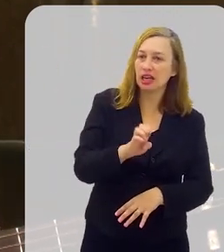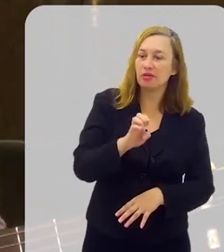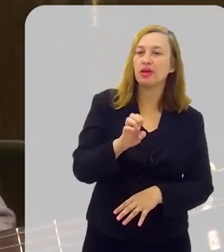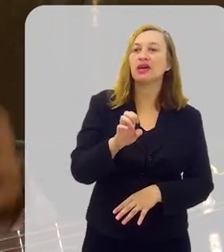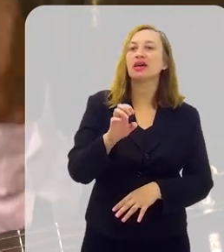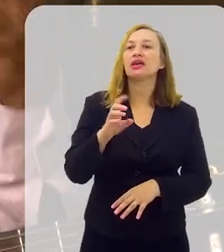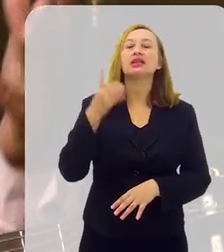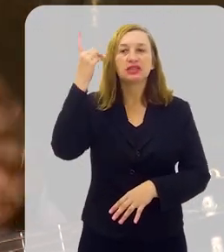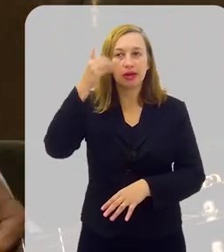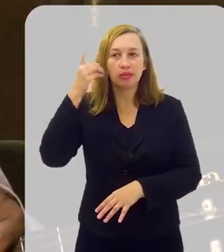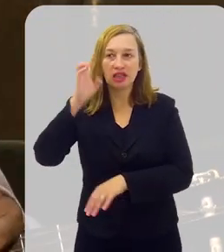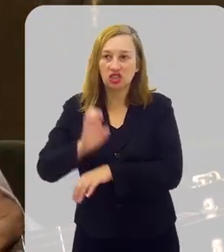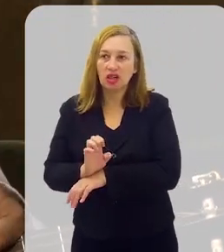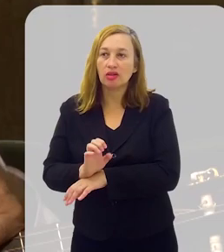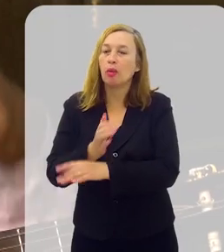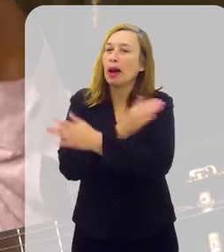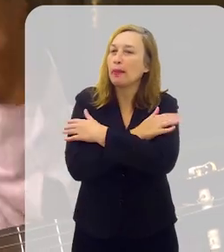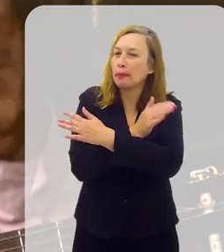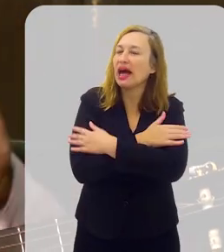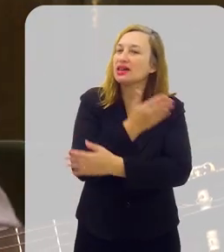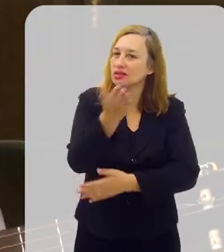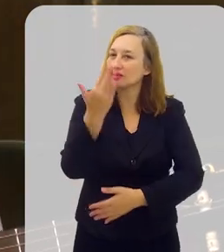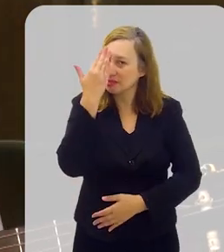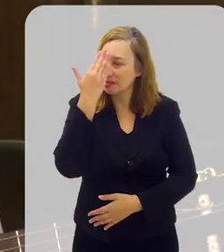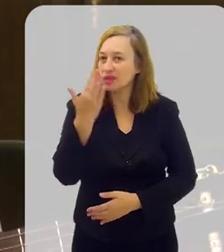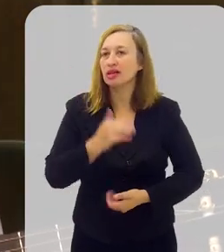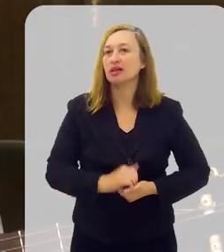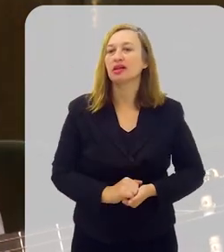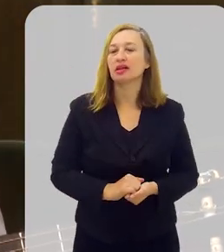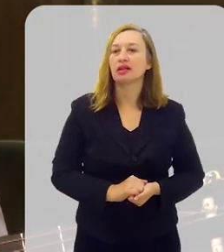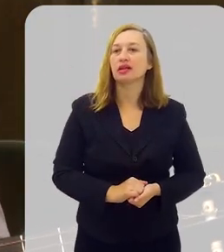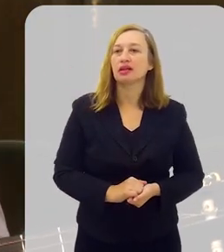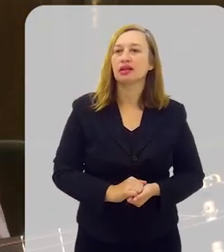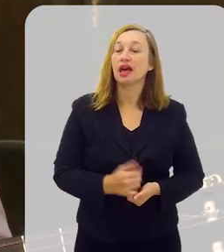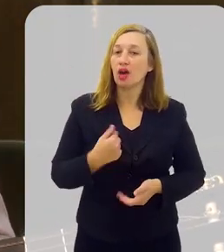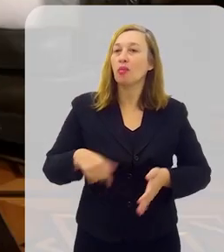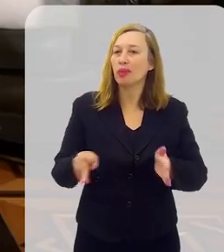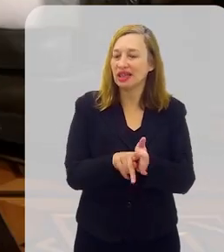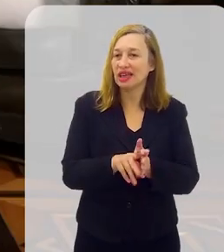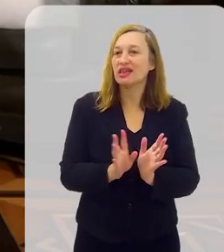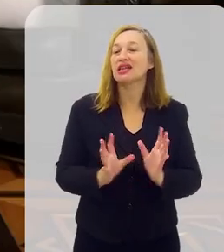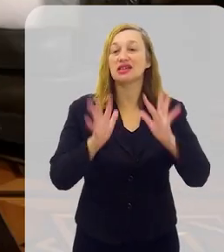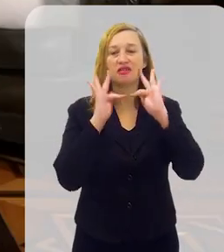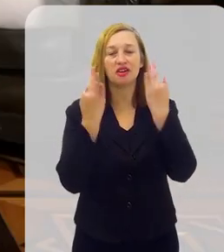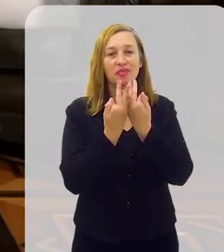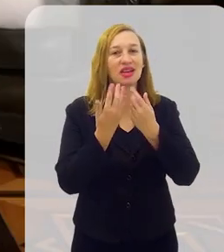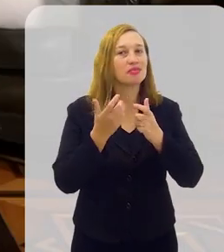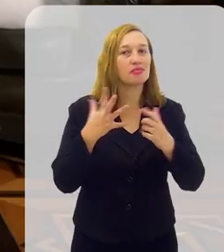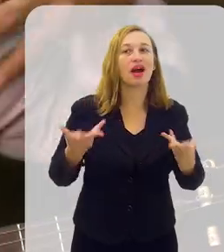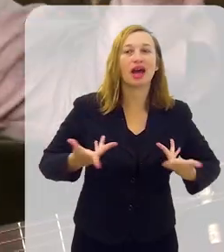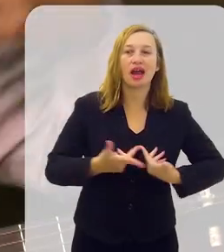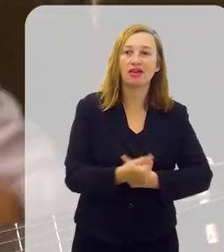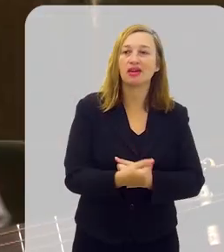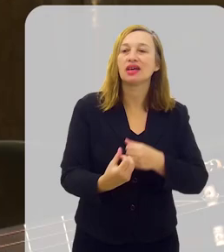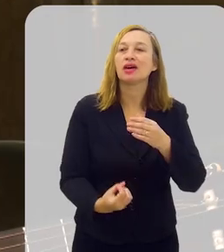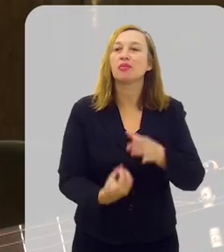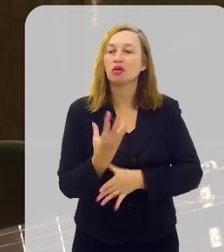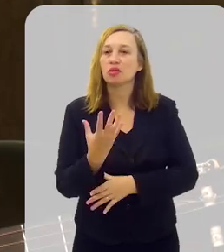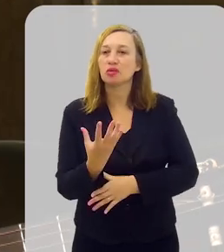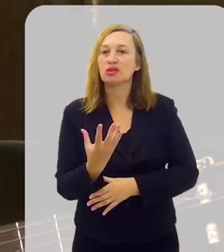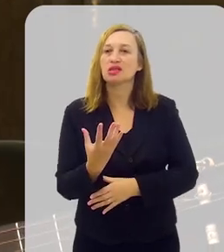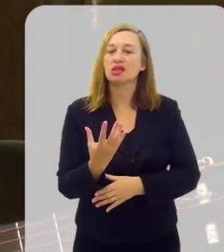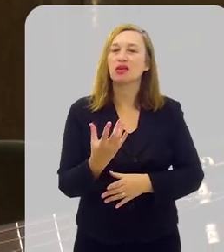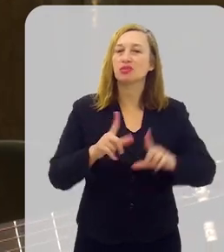federal. Uhum. E o Felipe Soares, deputado estadual. Coisa linda, mande um abraço, no mande um carinho. No qual eu faço parte dessa...